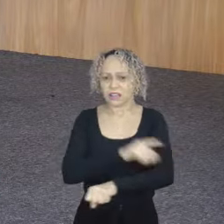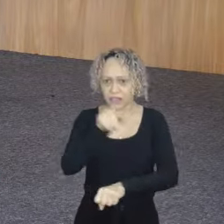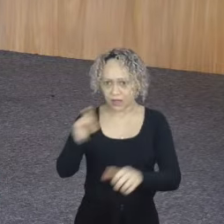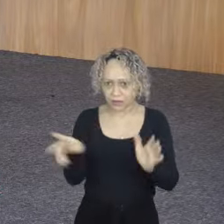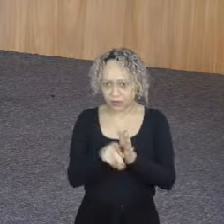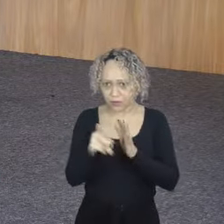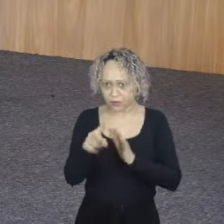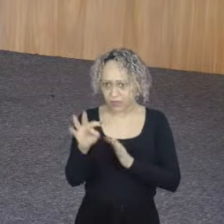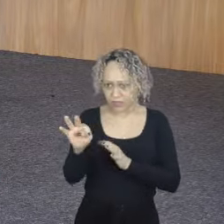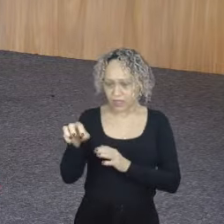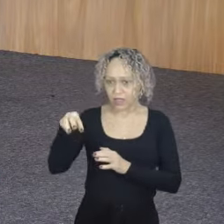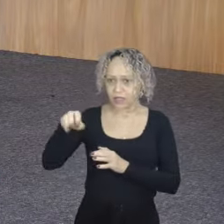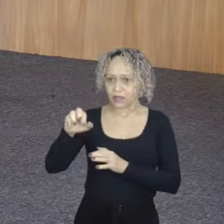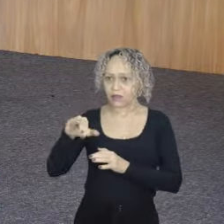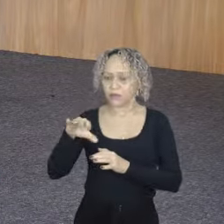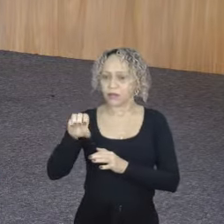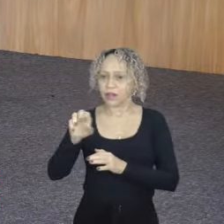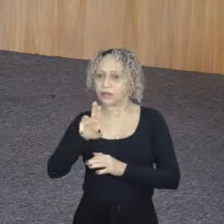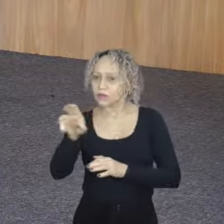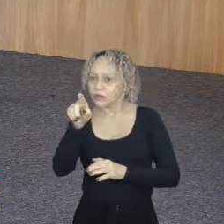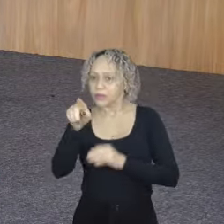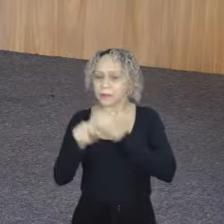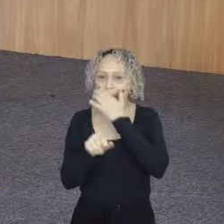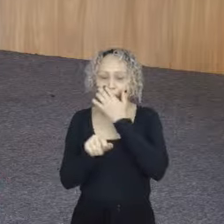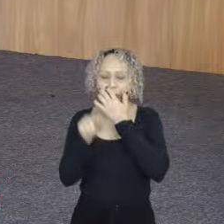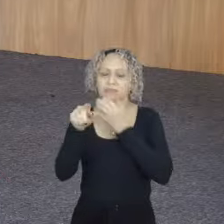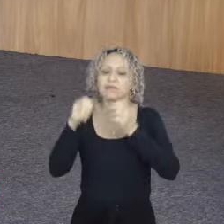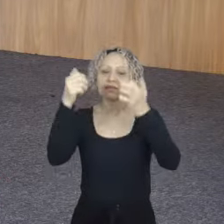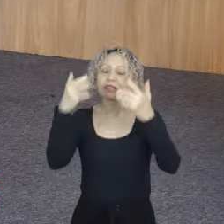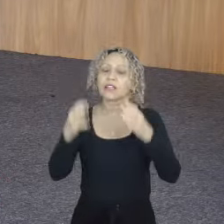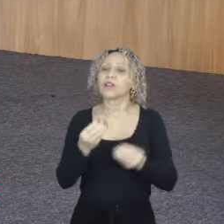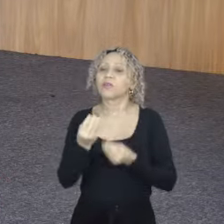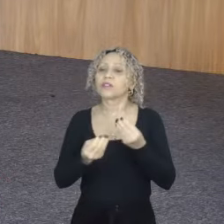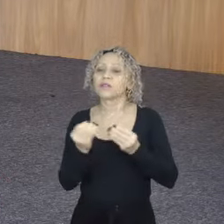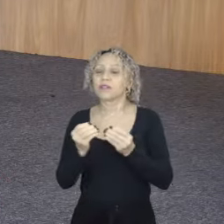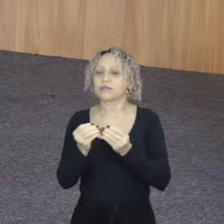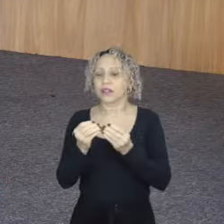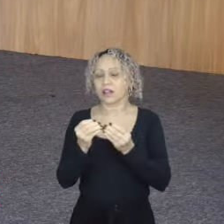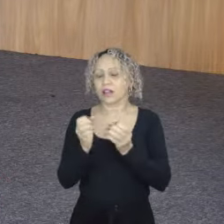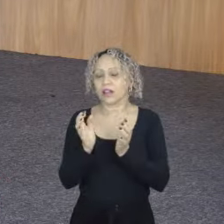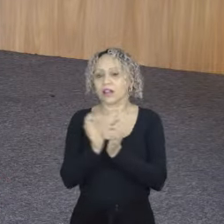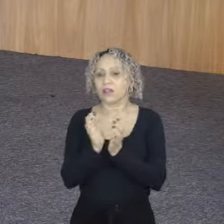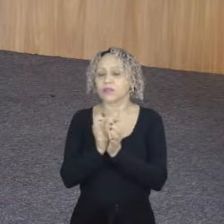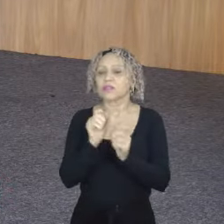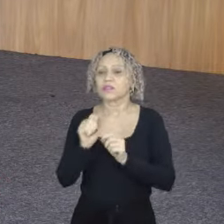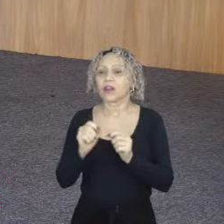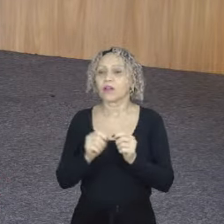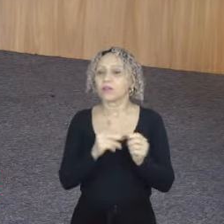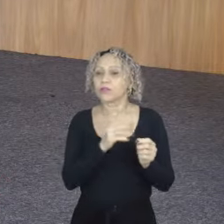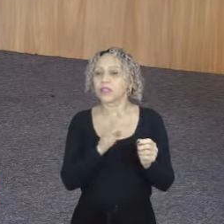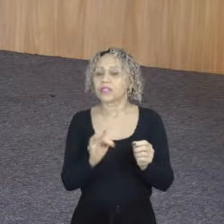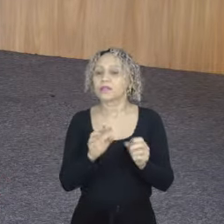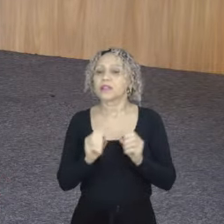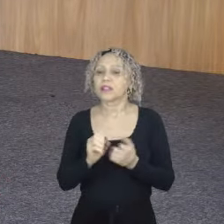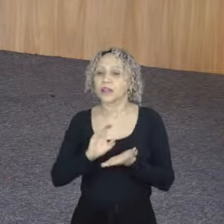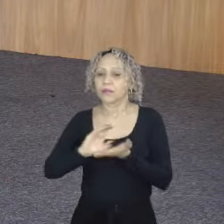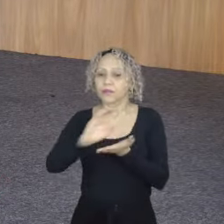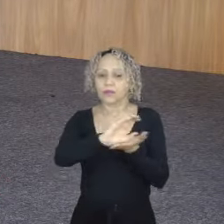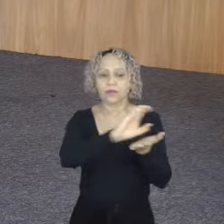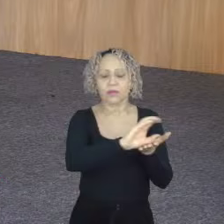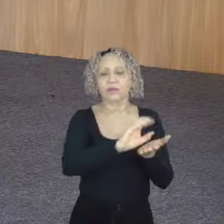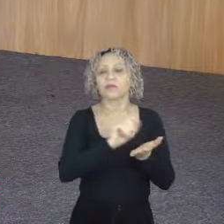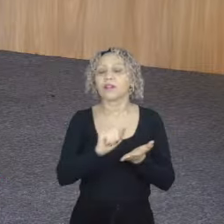Chagas. Ele vai explicar como é que vai funcionar a comissão do partido para destinar as verbas para as candidaturas negras